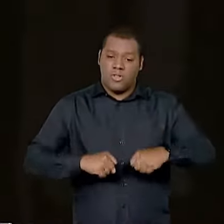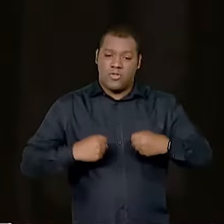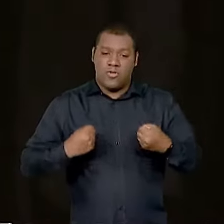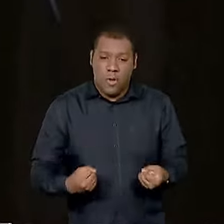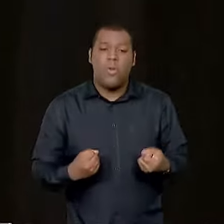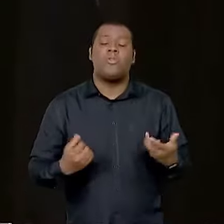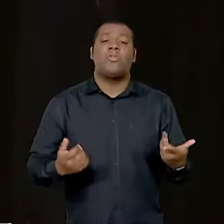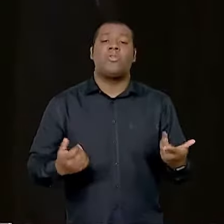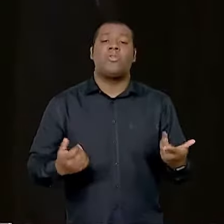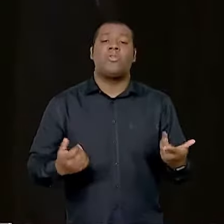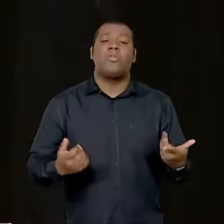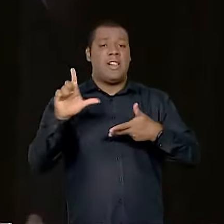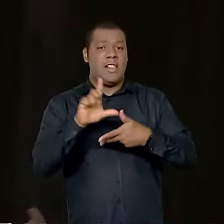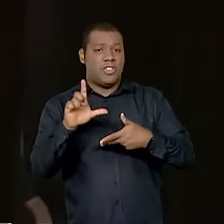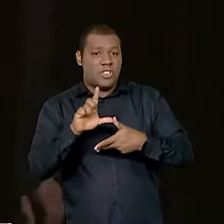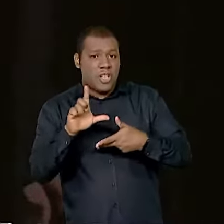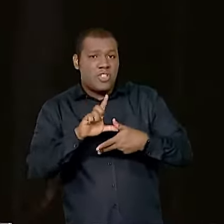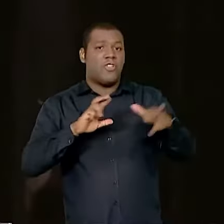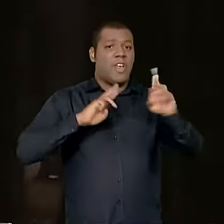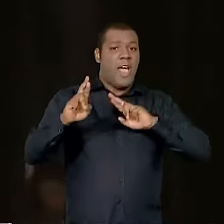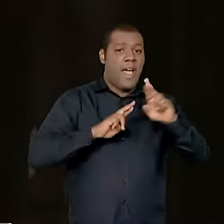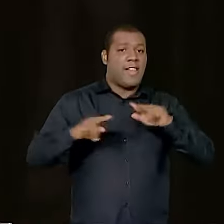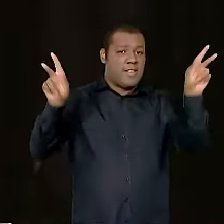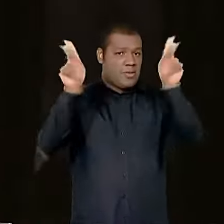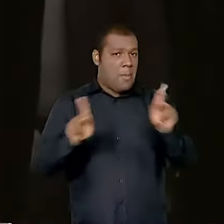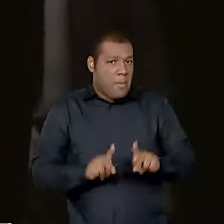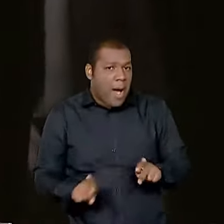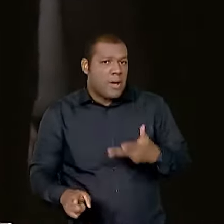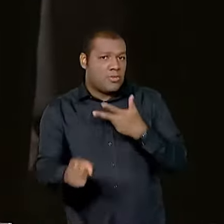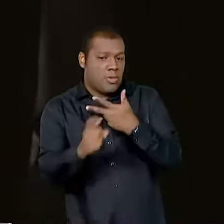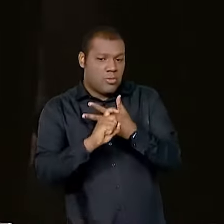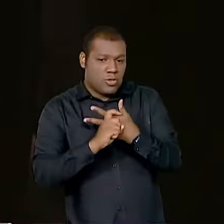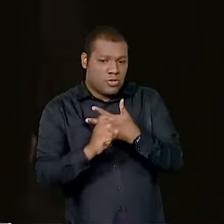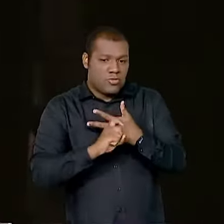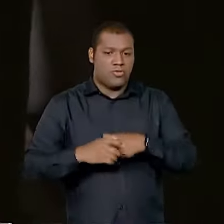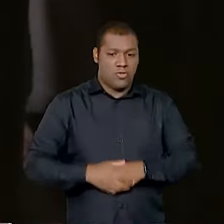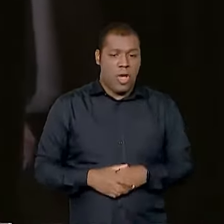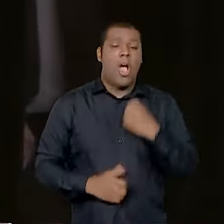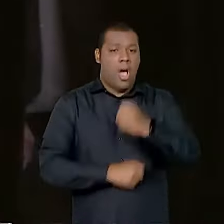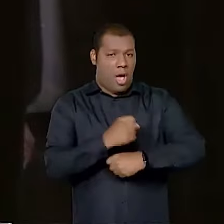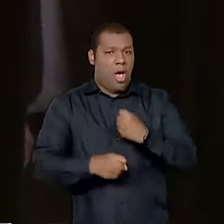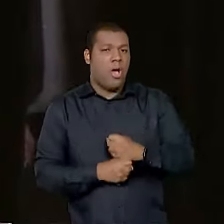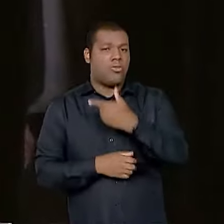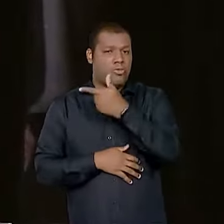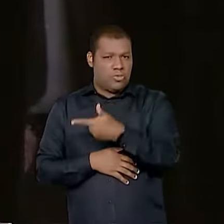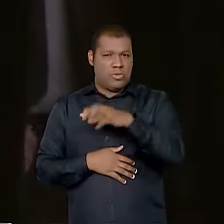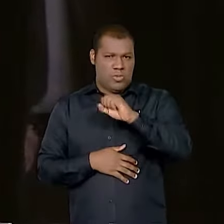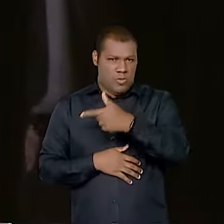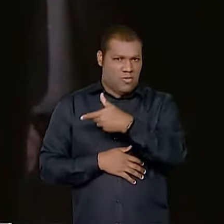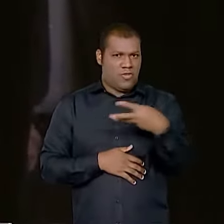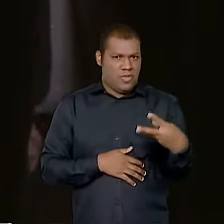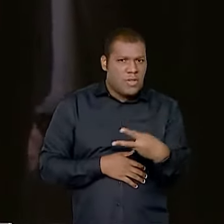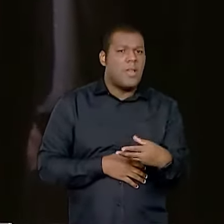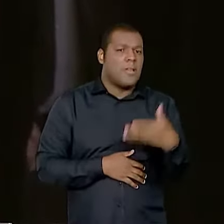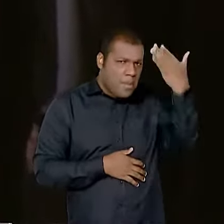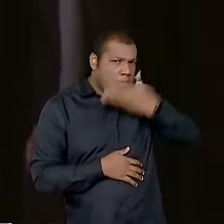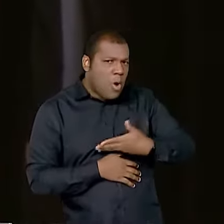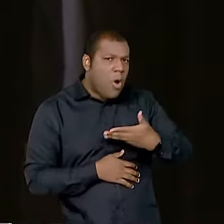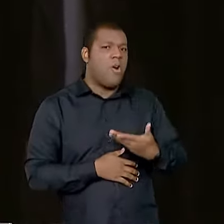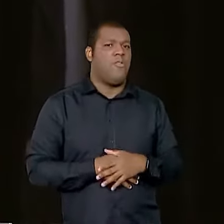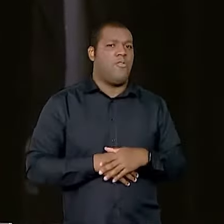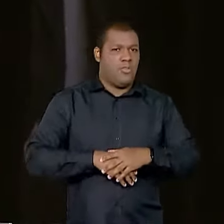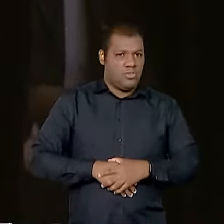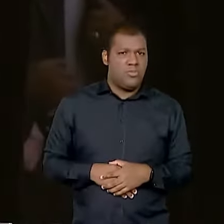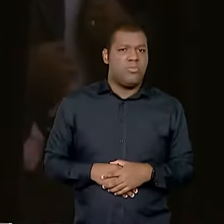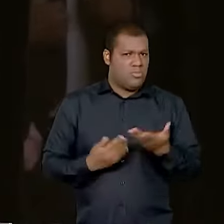entre o Legislativo e o Executivo. Isso foi demonstrado ao longo de 2023, quando entregamos inúmeras realizações